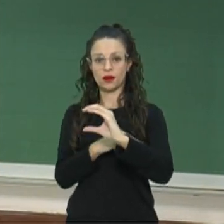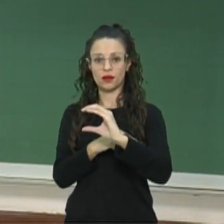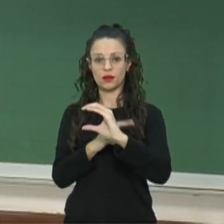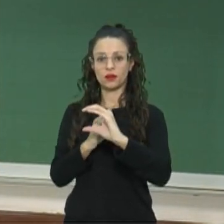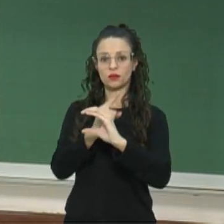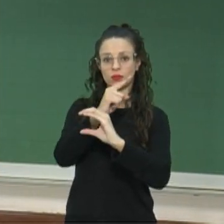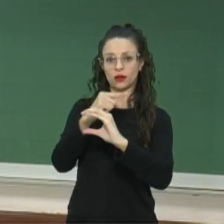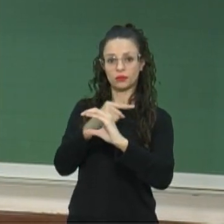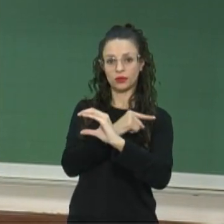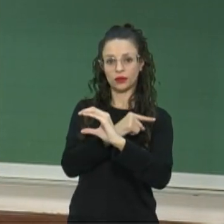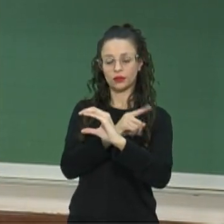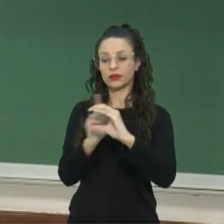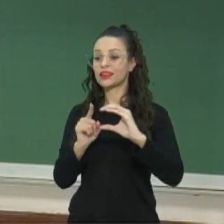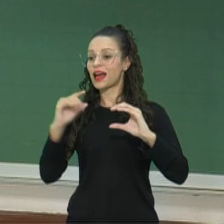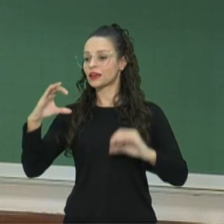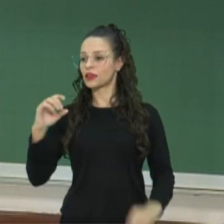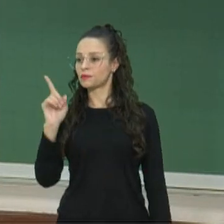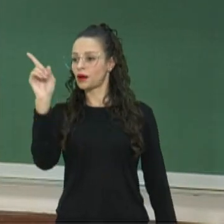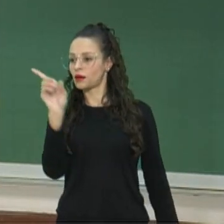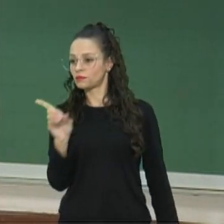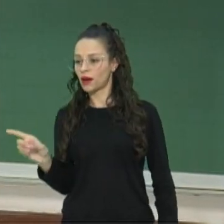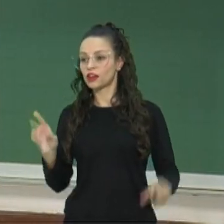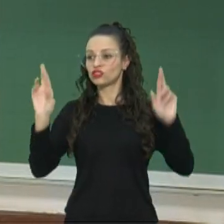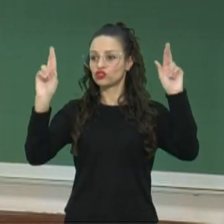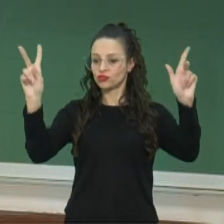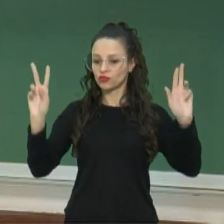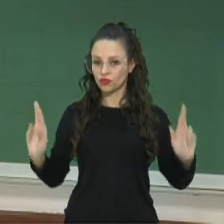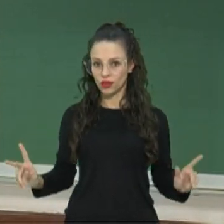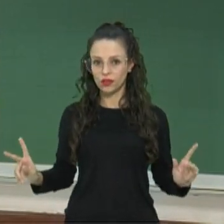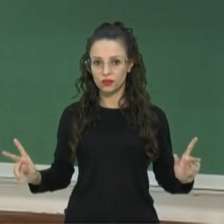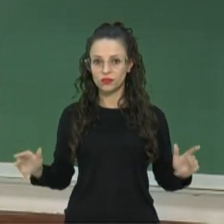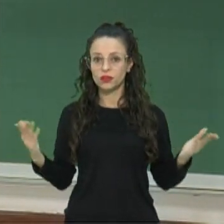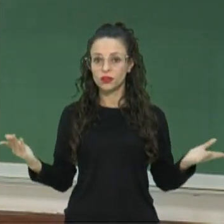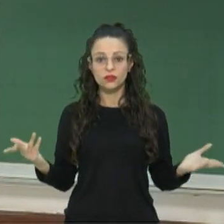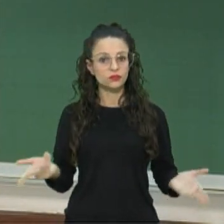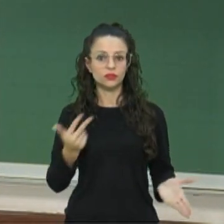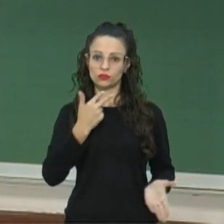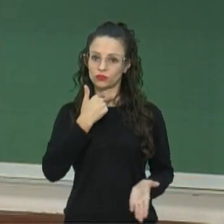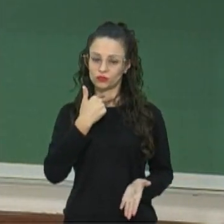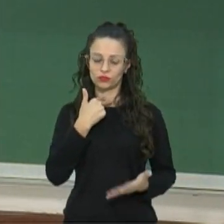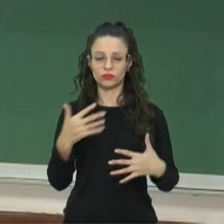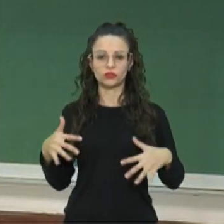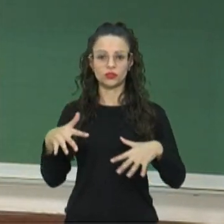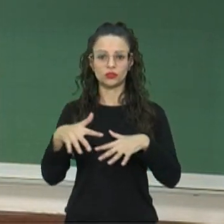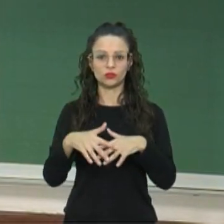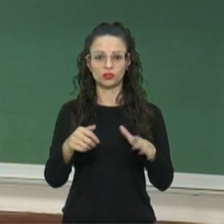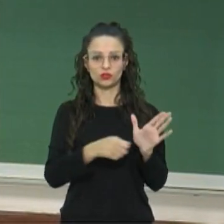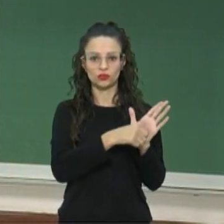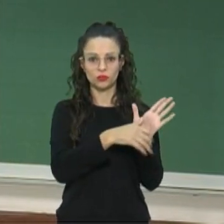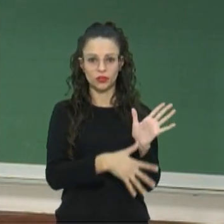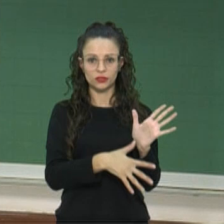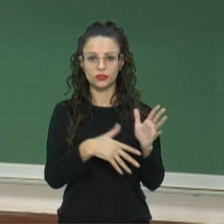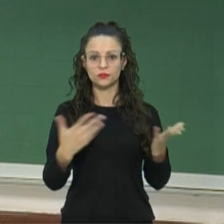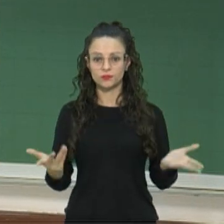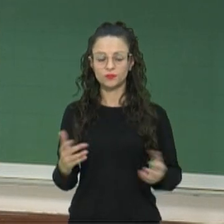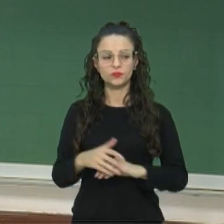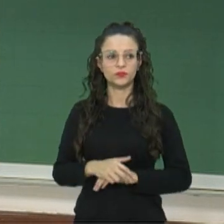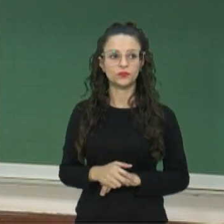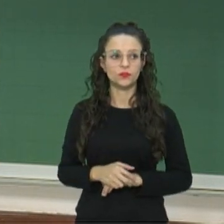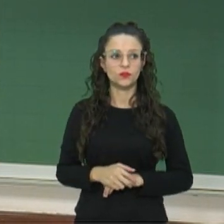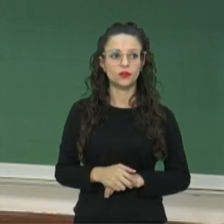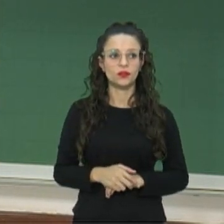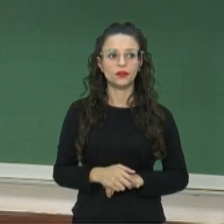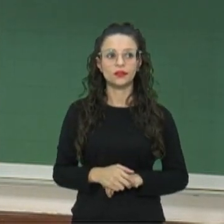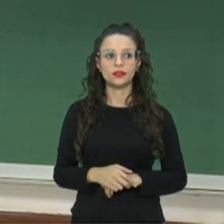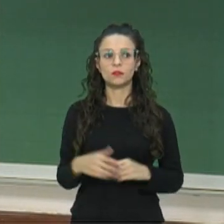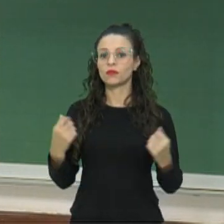ligantes do carbono da direita precisam ser diferentes, senão não vai existir isomeria geométrica. Não necessariamente o